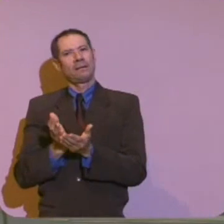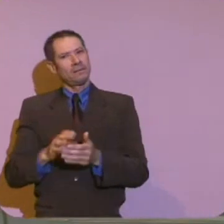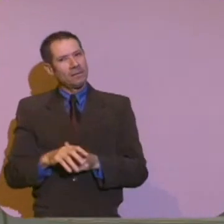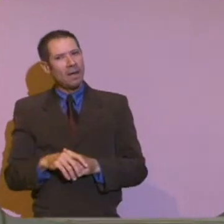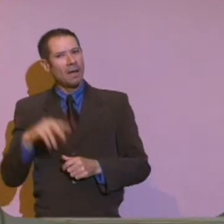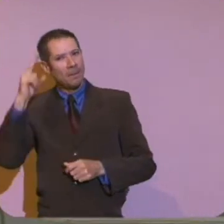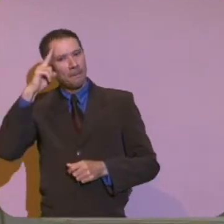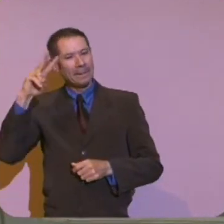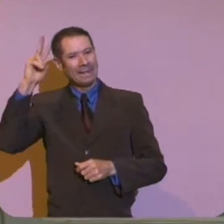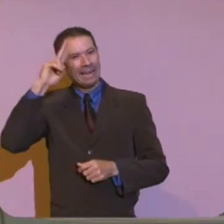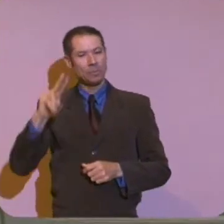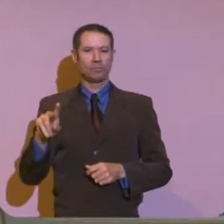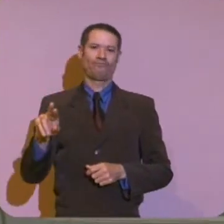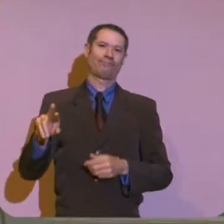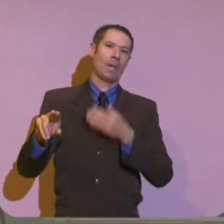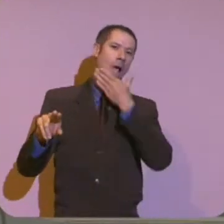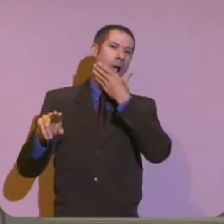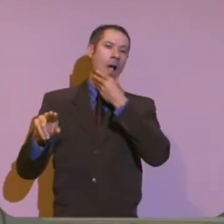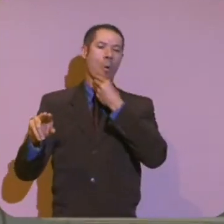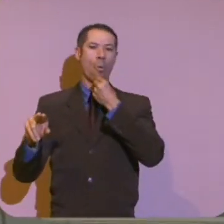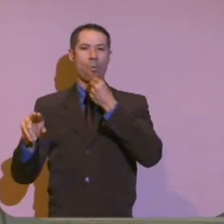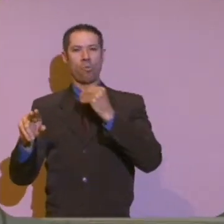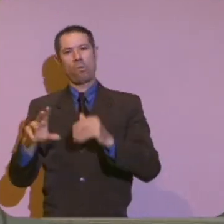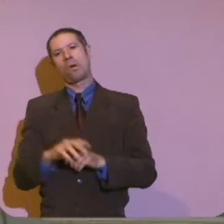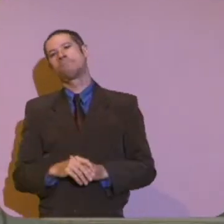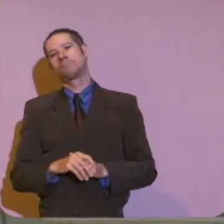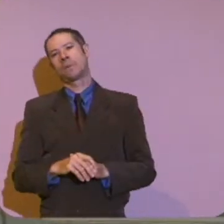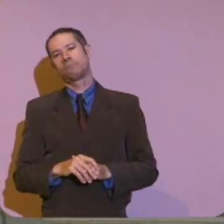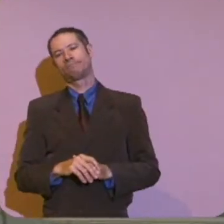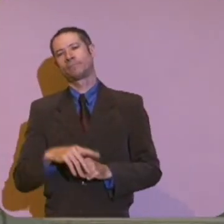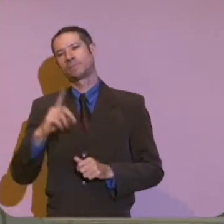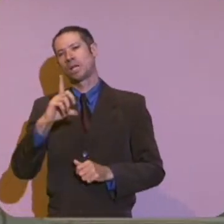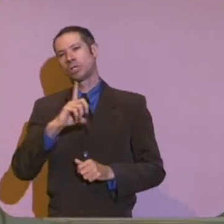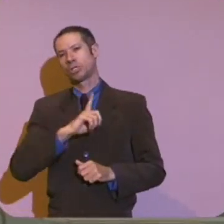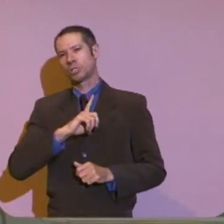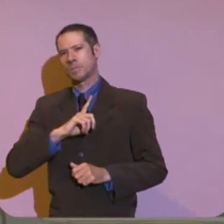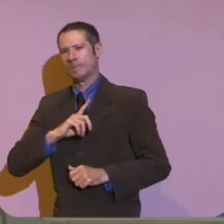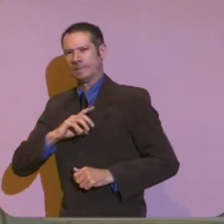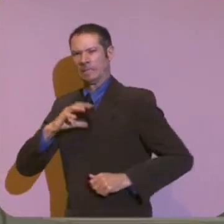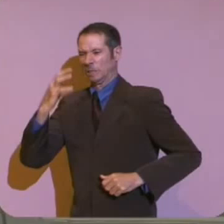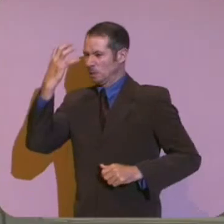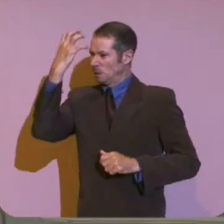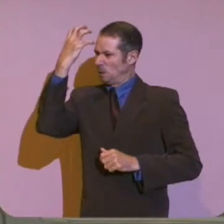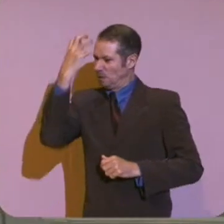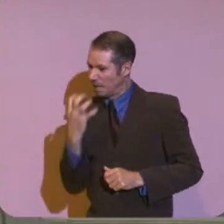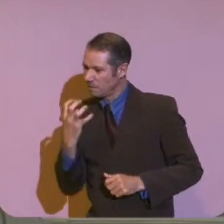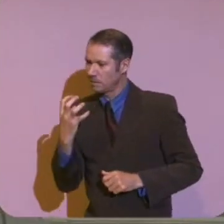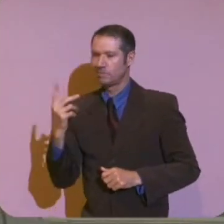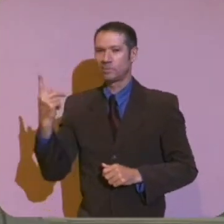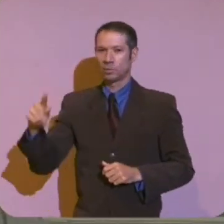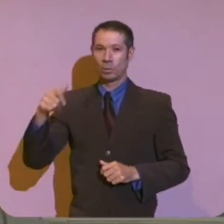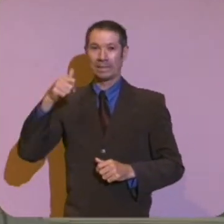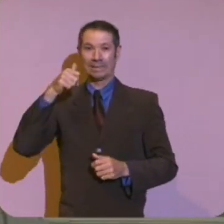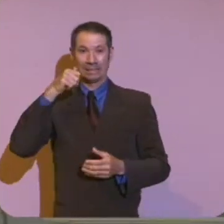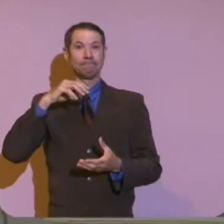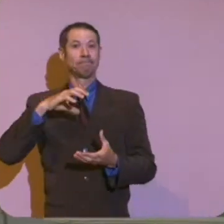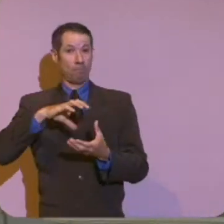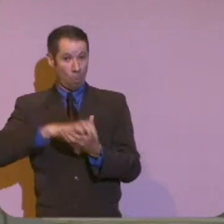Eu me lembro de um irmão que ele tinha muita raiva de crente, sua esposa